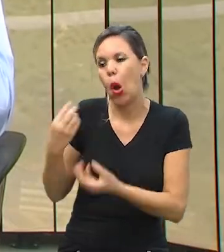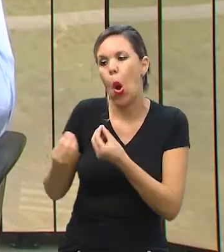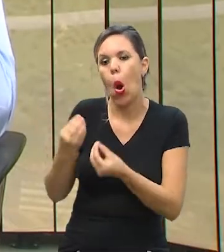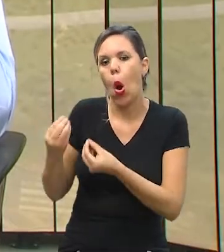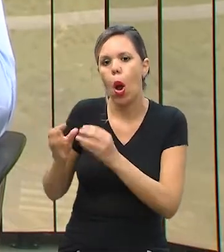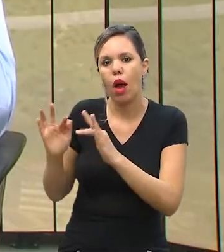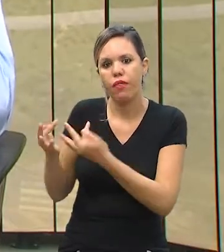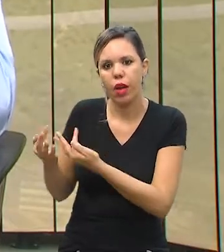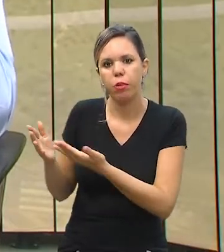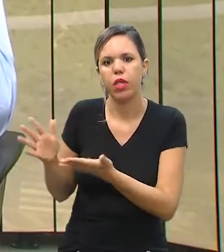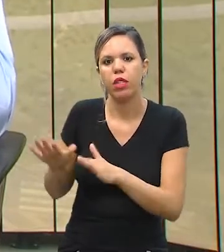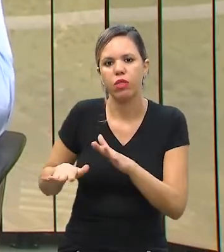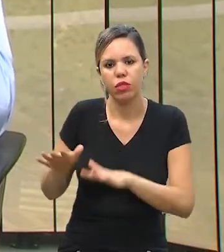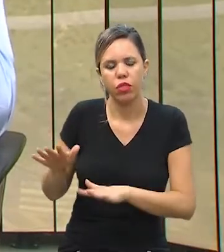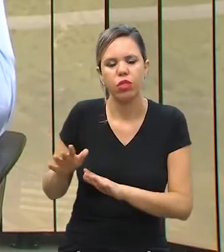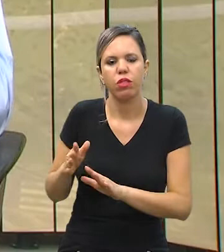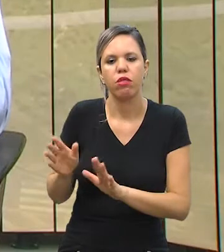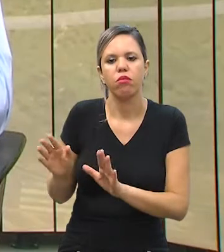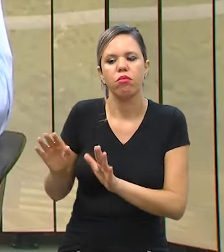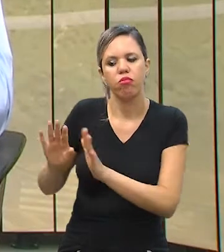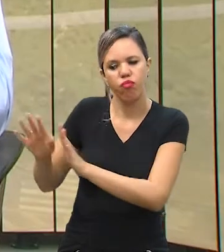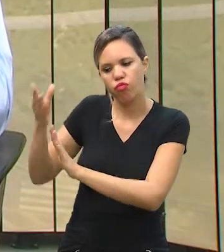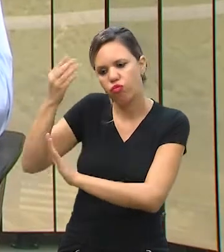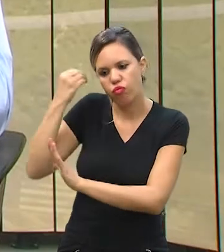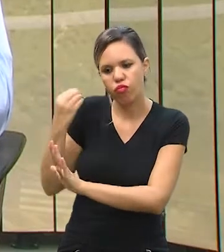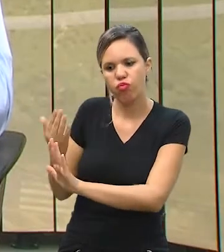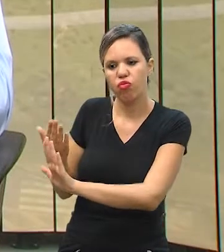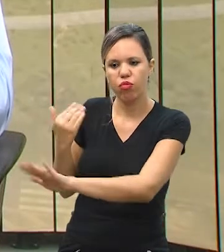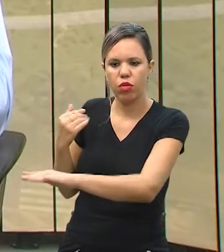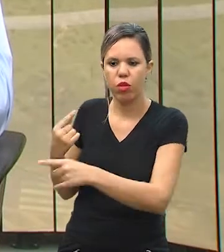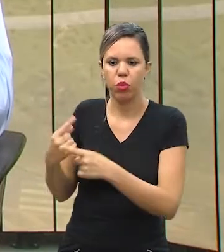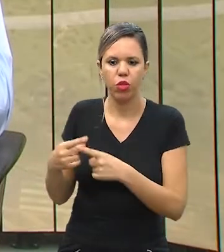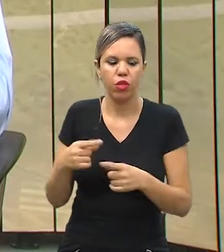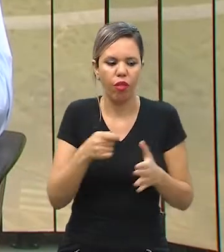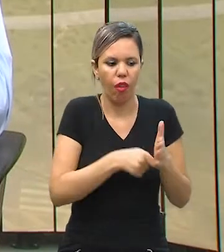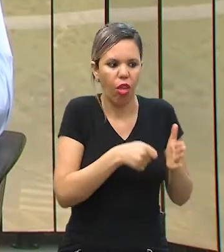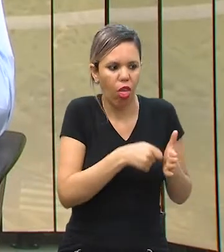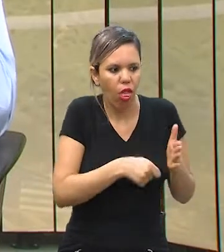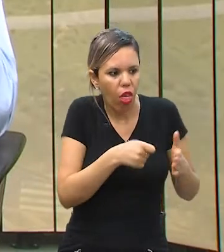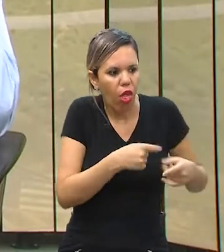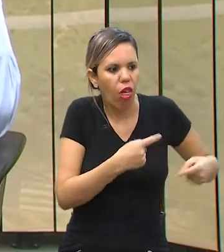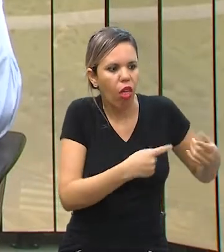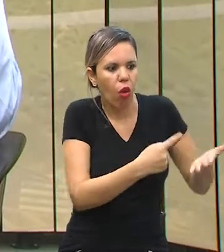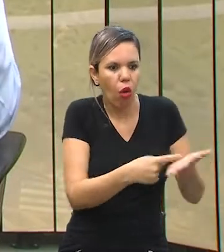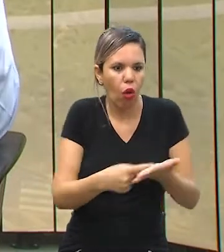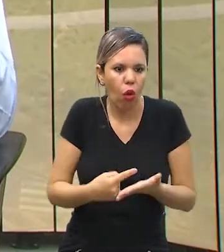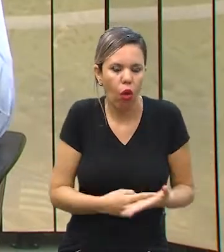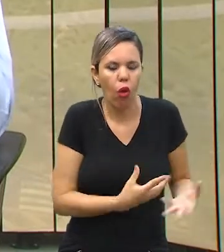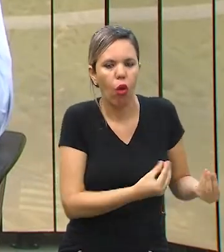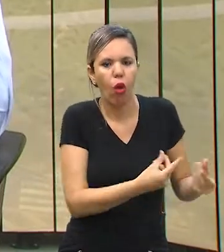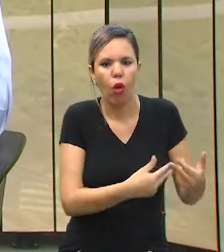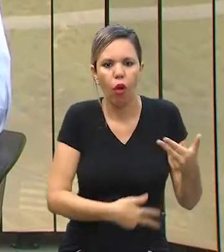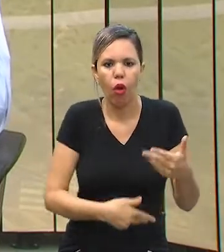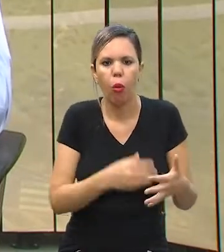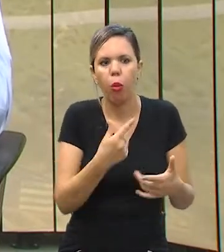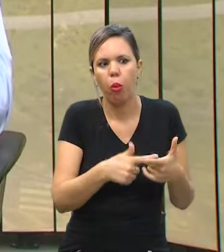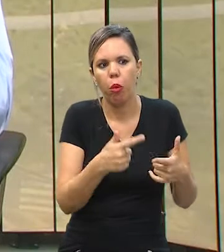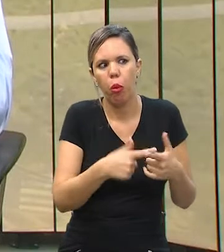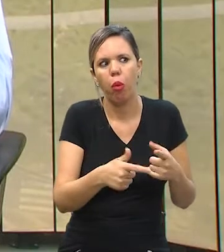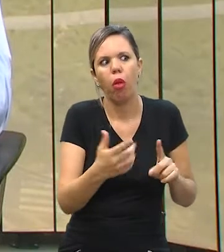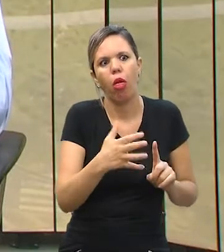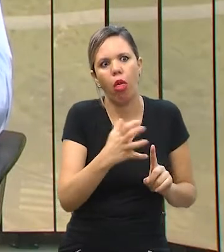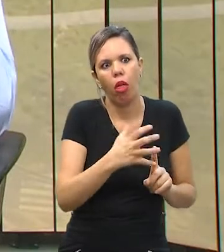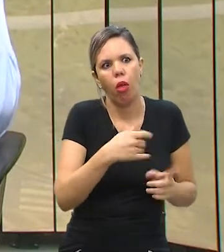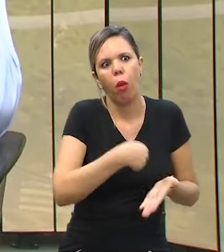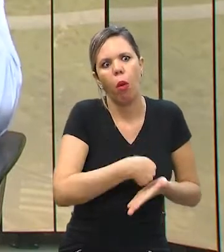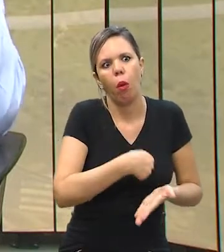A família ela acaba ficando ali meio distante, entendeu? Porque os compromissos são muitos, as questões são muitas, as cobranças são